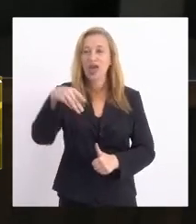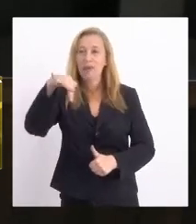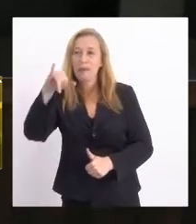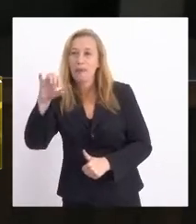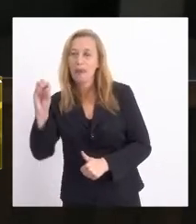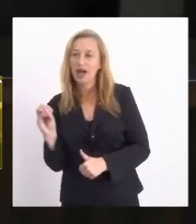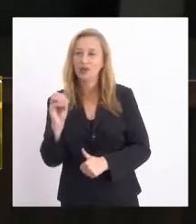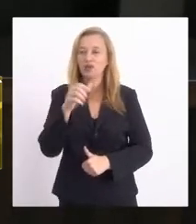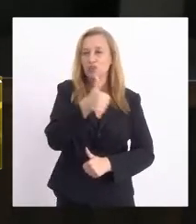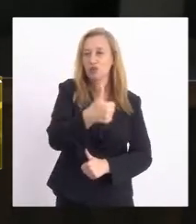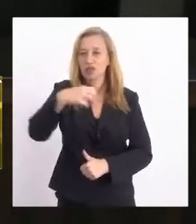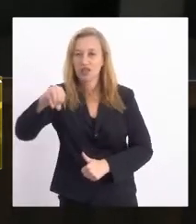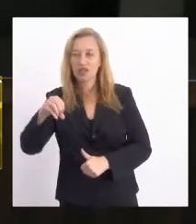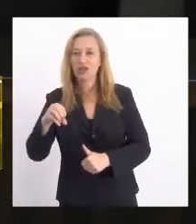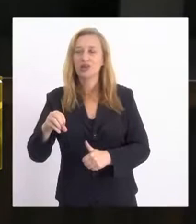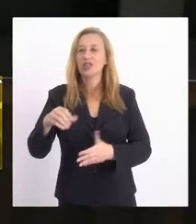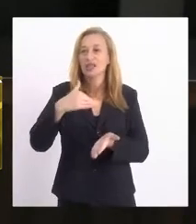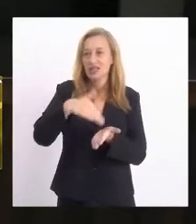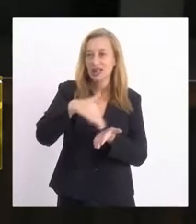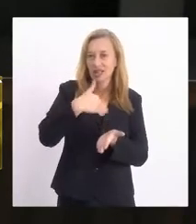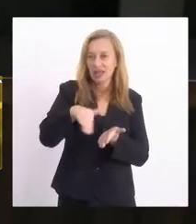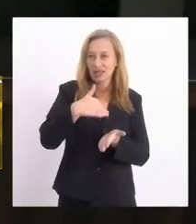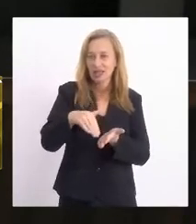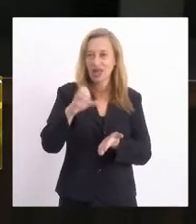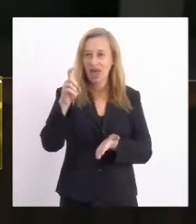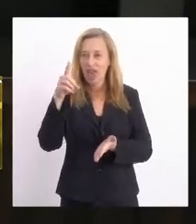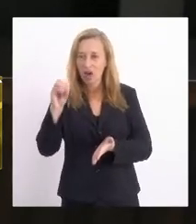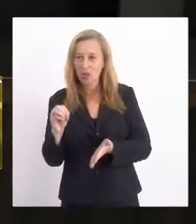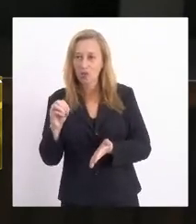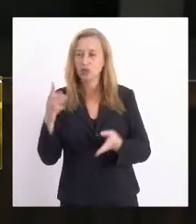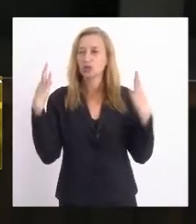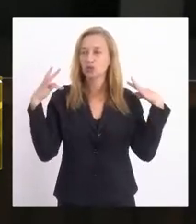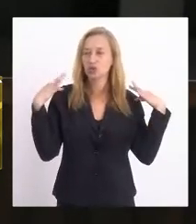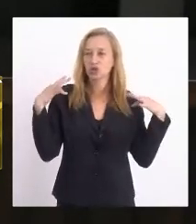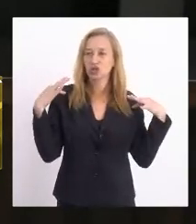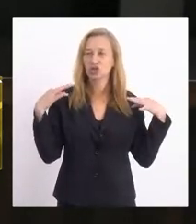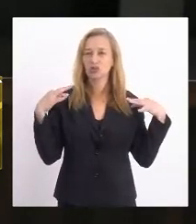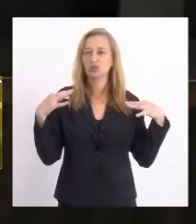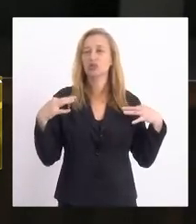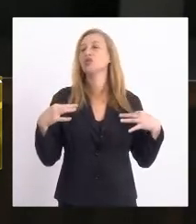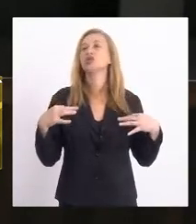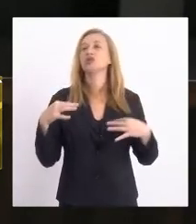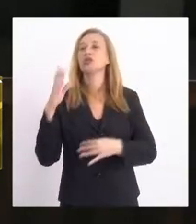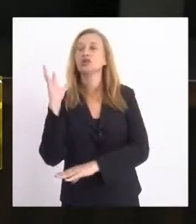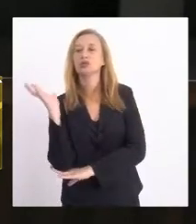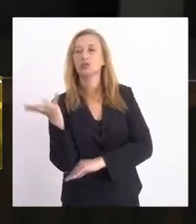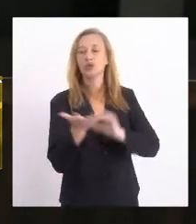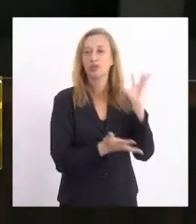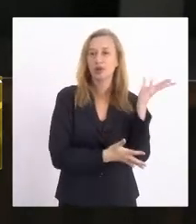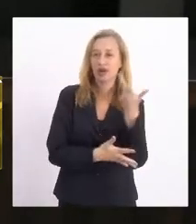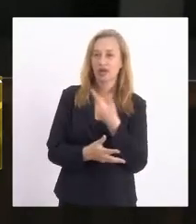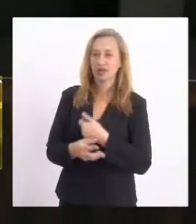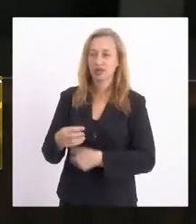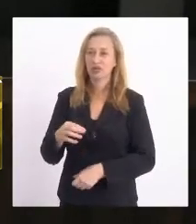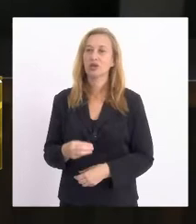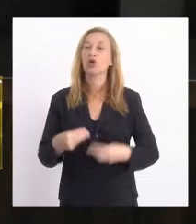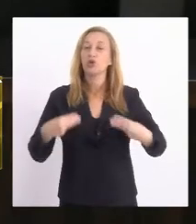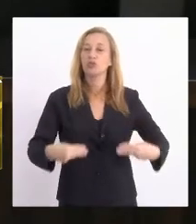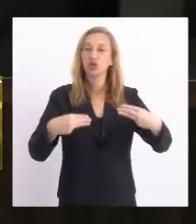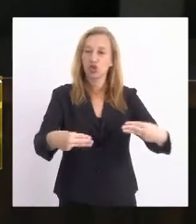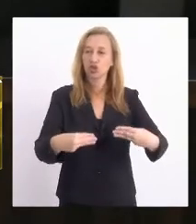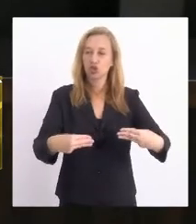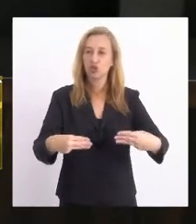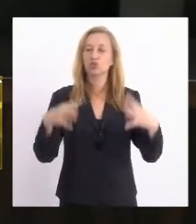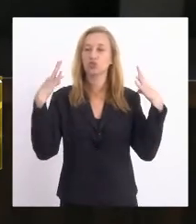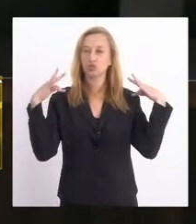foi secretário Nacional de ecoturismo do Ministério do meio ambiente recentemente o ministro